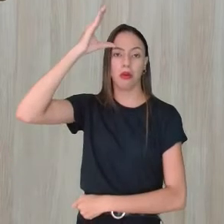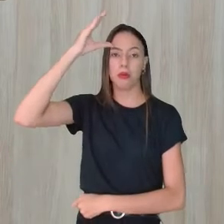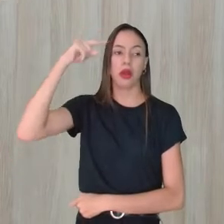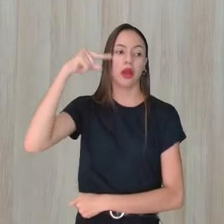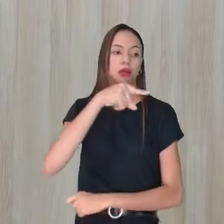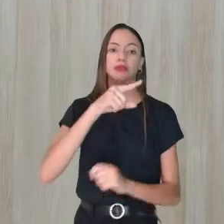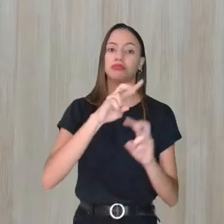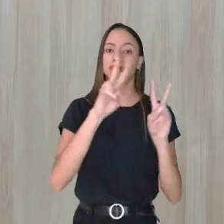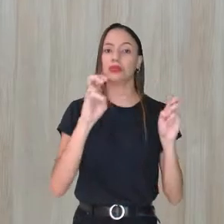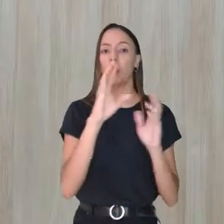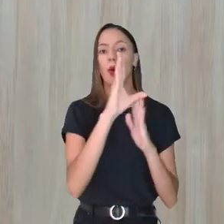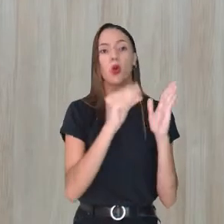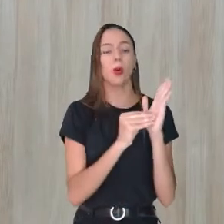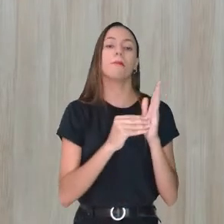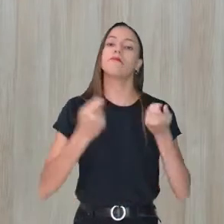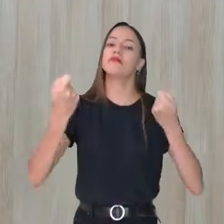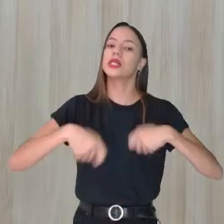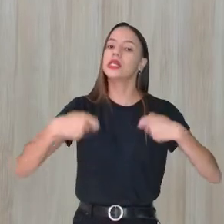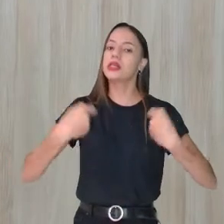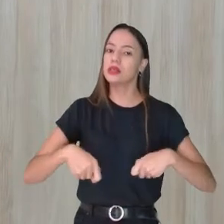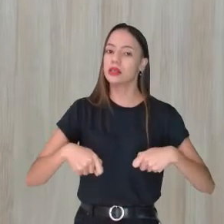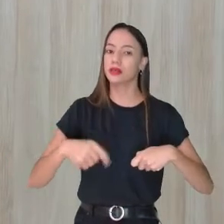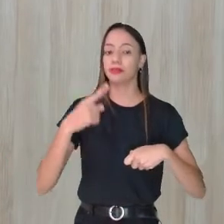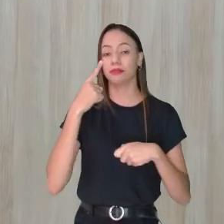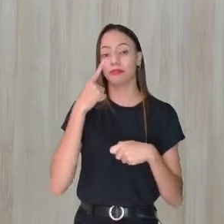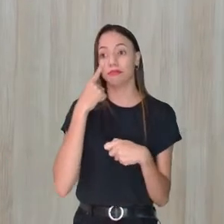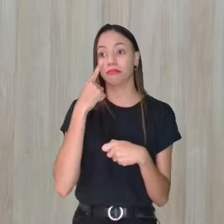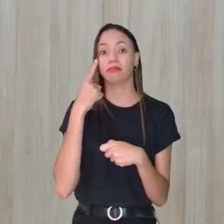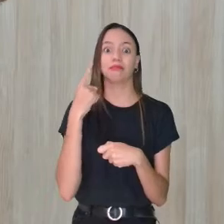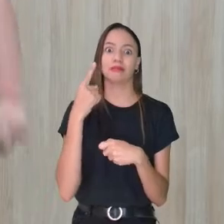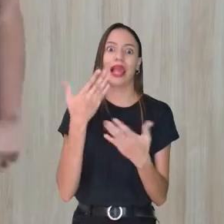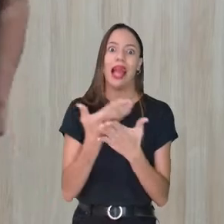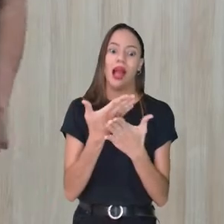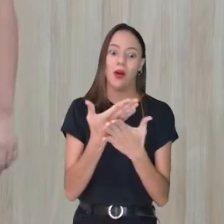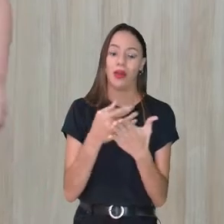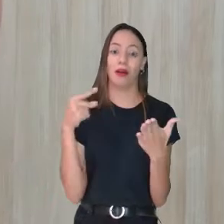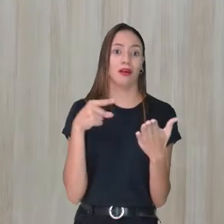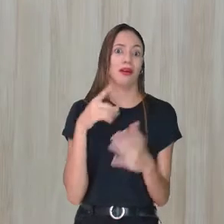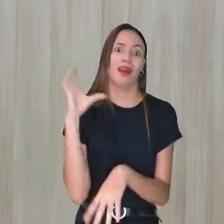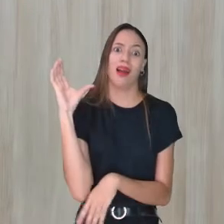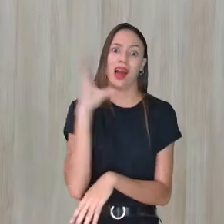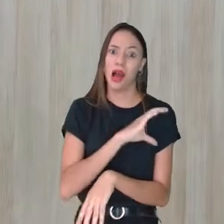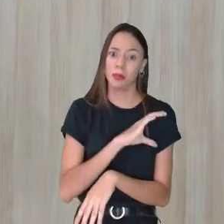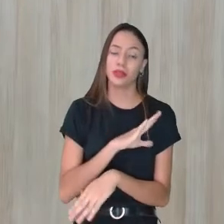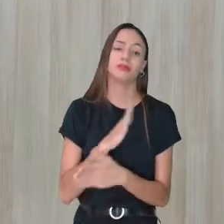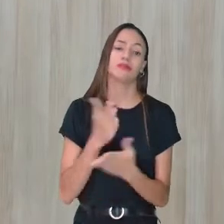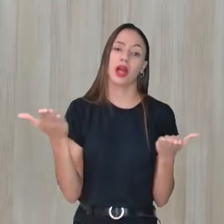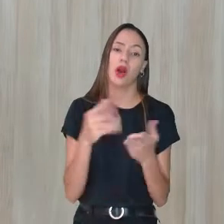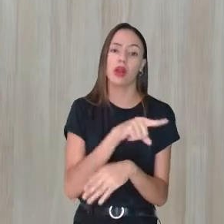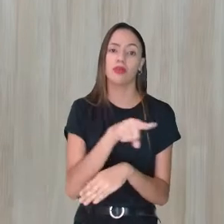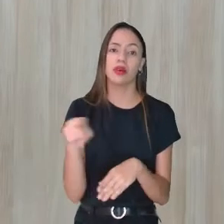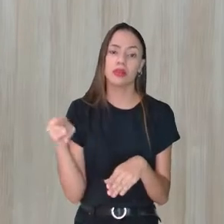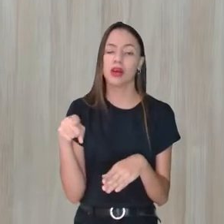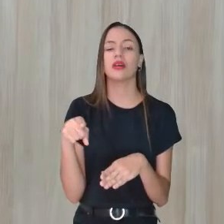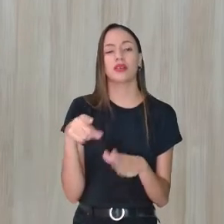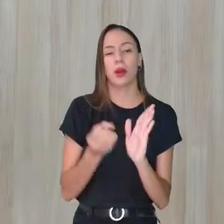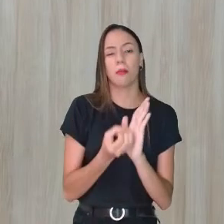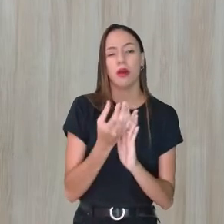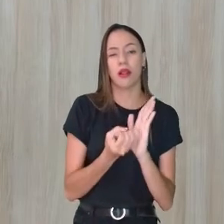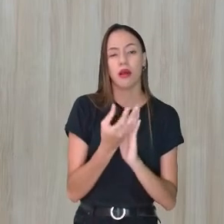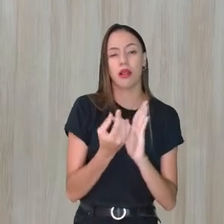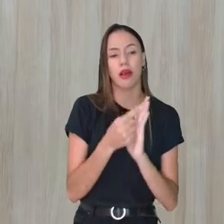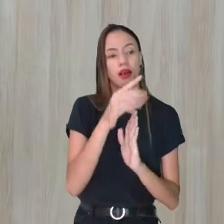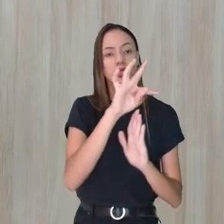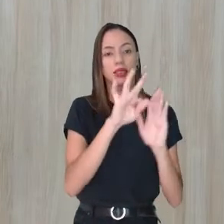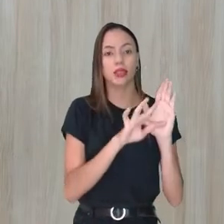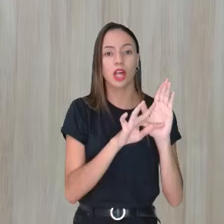mas colocar o ponto de vista. A nossa aula, né, voou. Agora é com vocês. Produza um texto